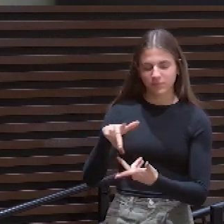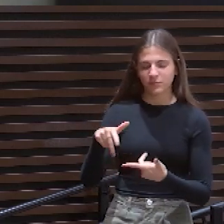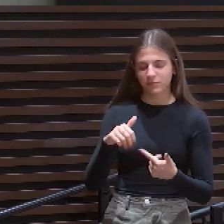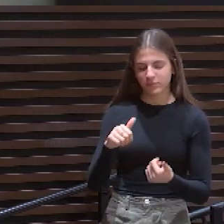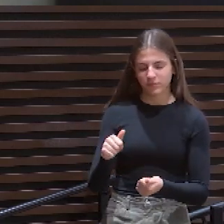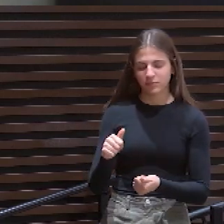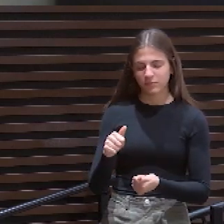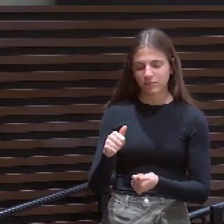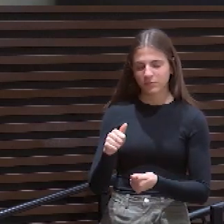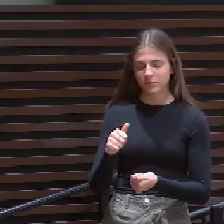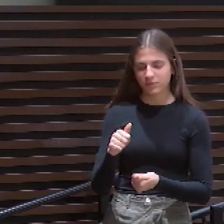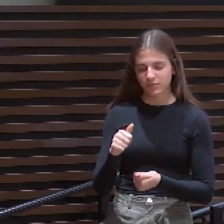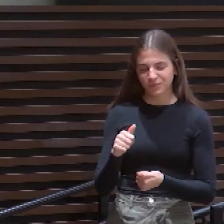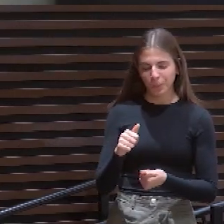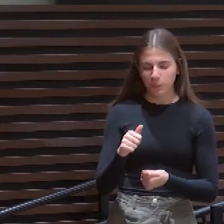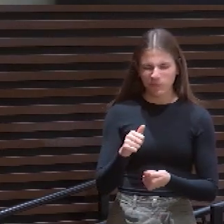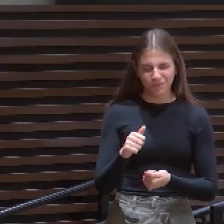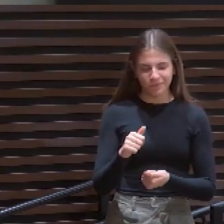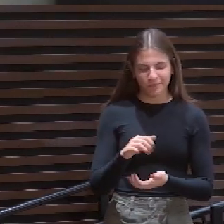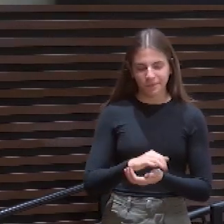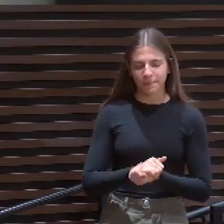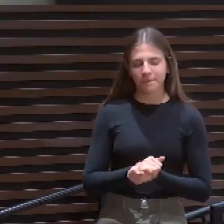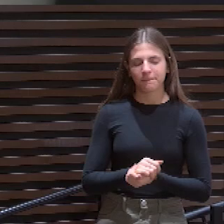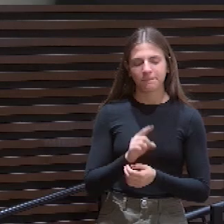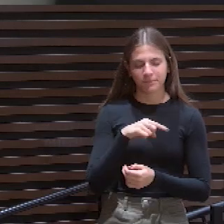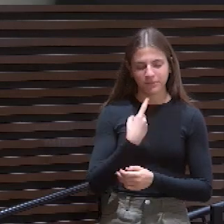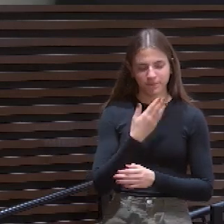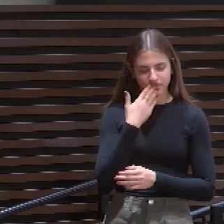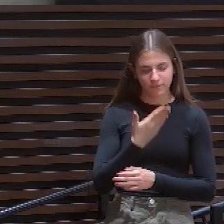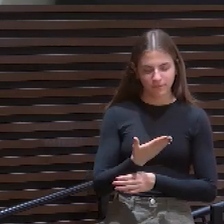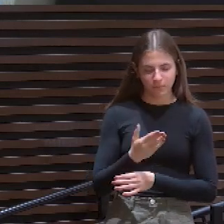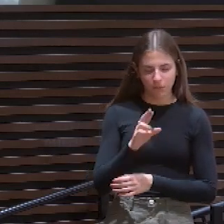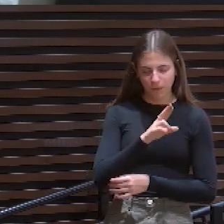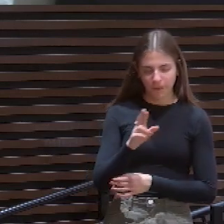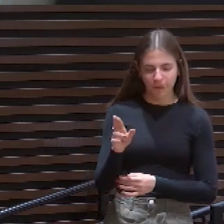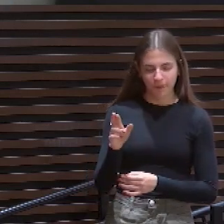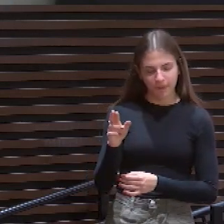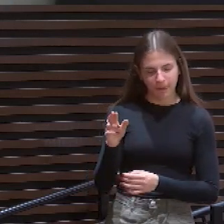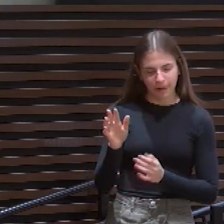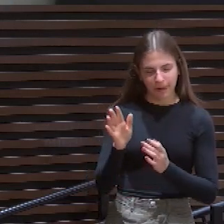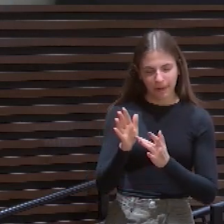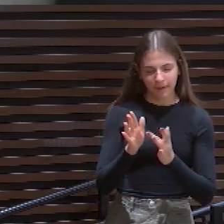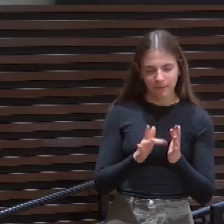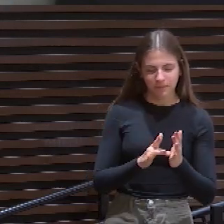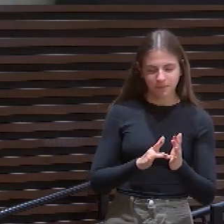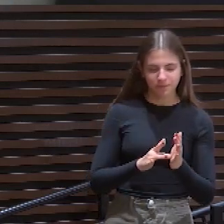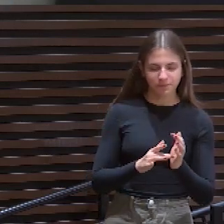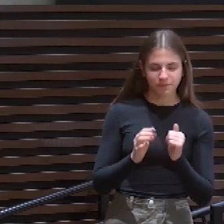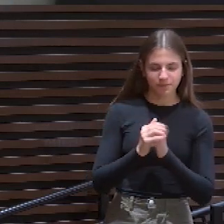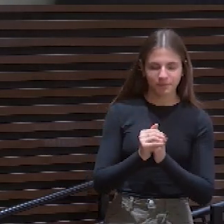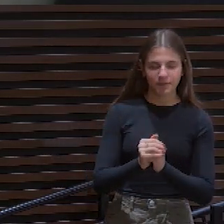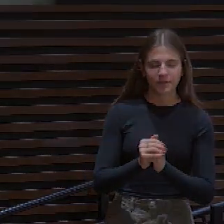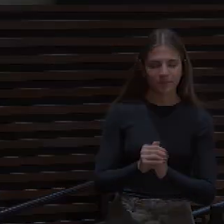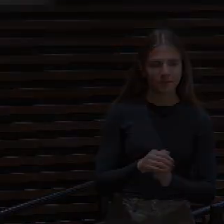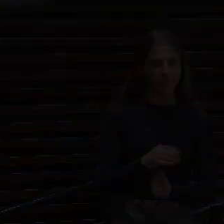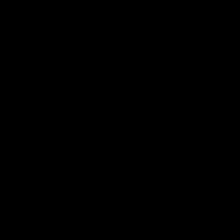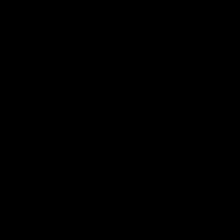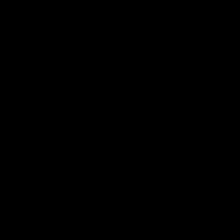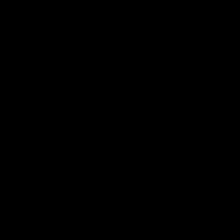comprometida com o caluniador. É assim que nós pedimos, no nome do Teu Filho Jesus. Amém.